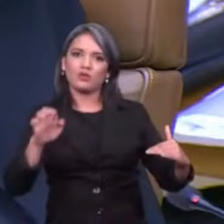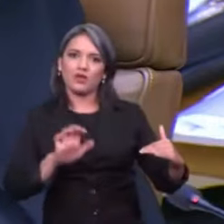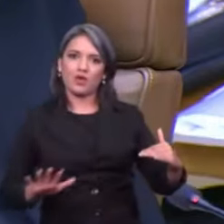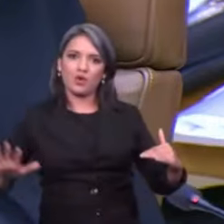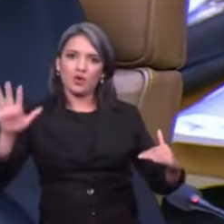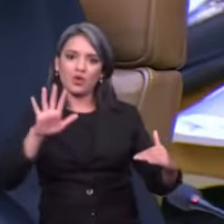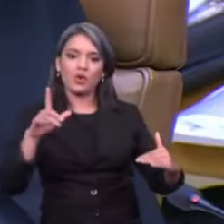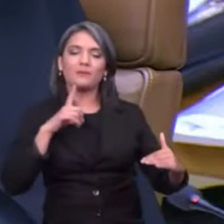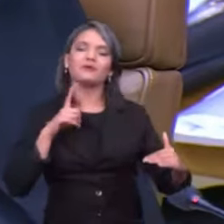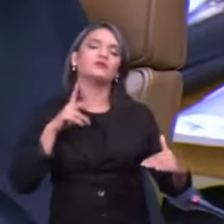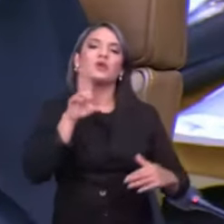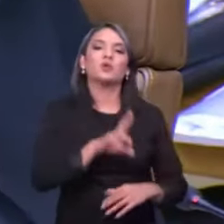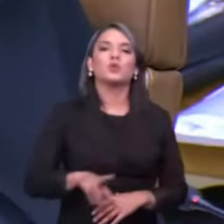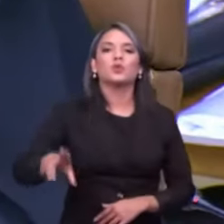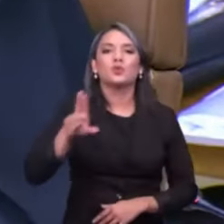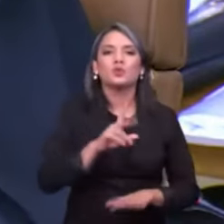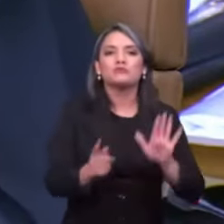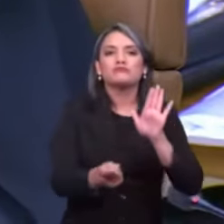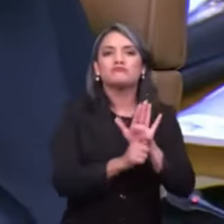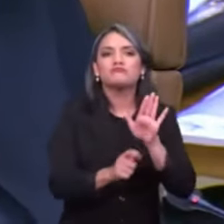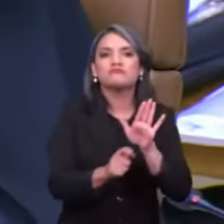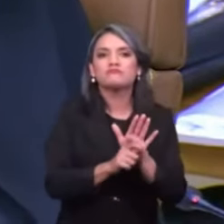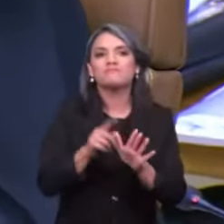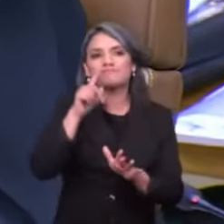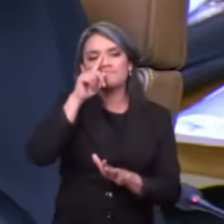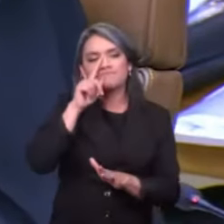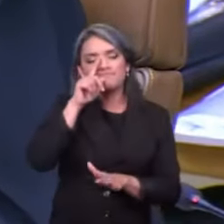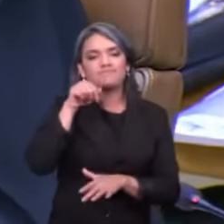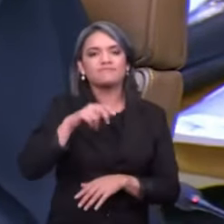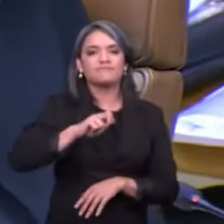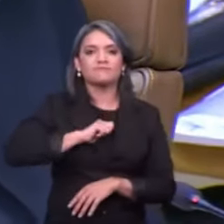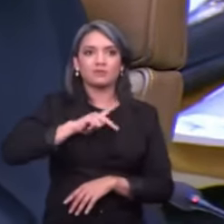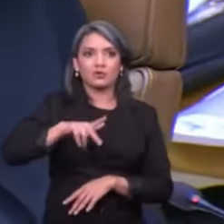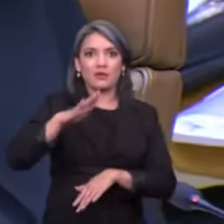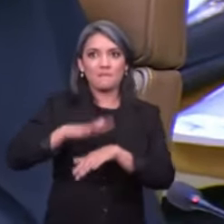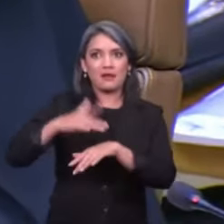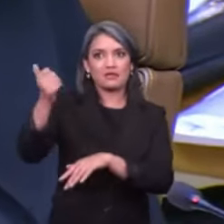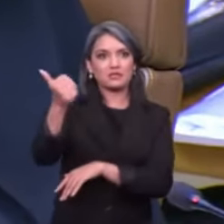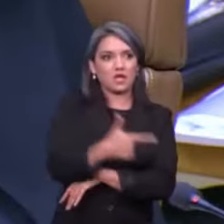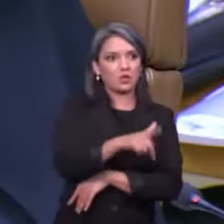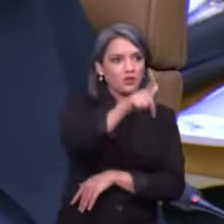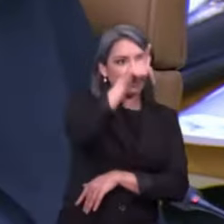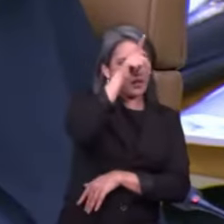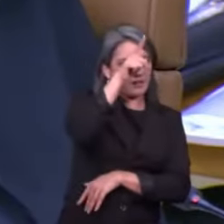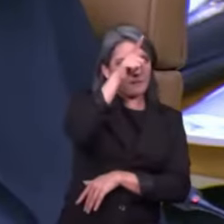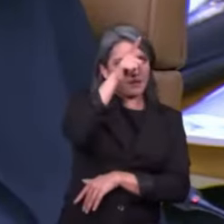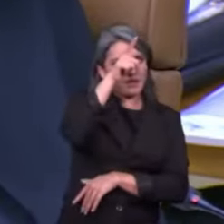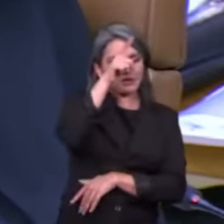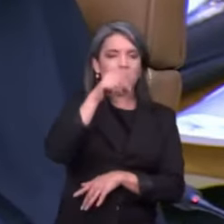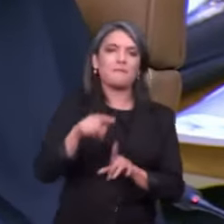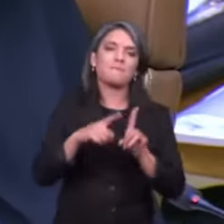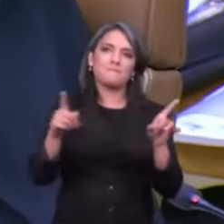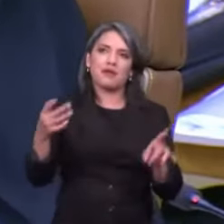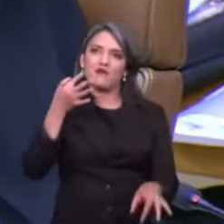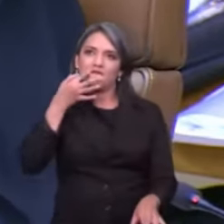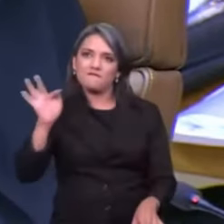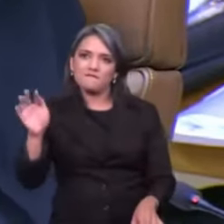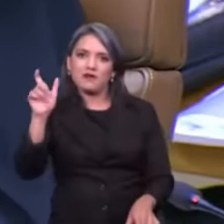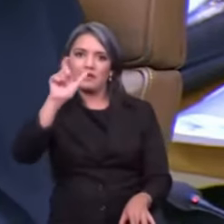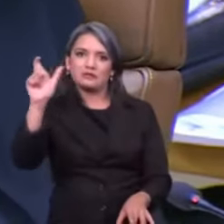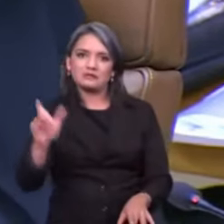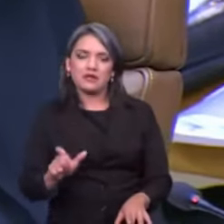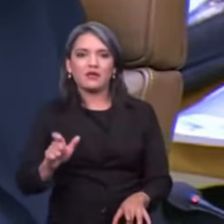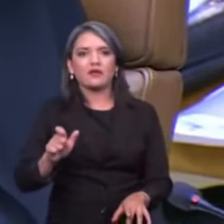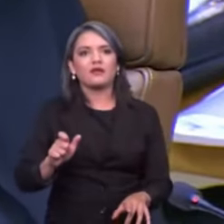consumo de opiáceos de alto risco em Portugal é superior à da Alemanha, mas inferior à da França e da Itália. Mas mesmo os defensores